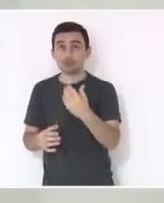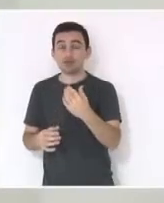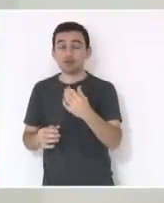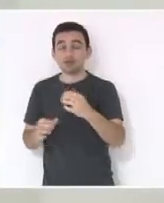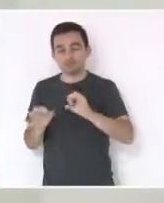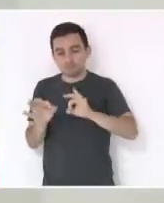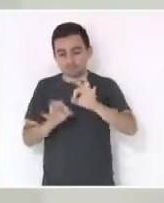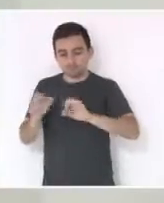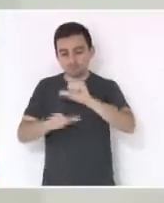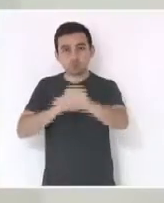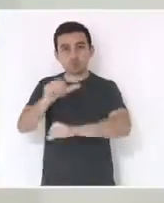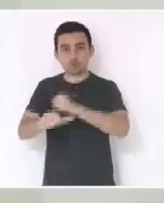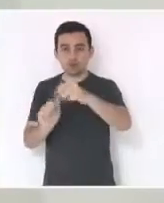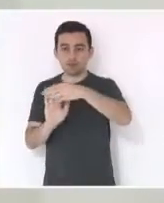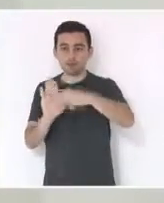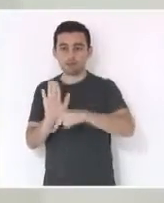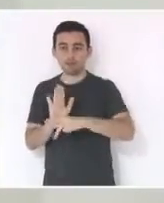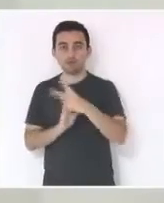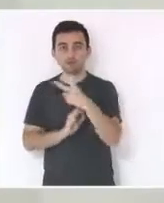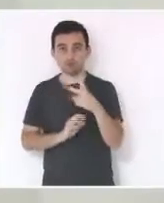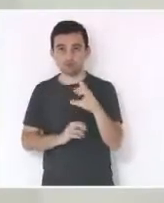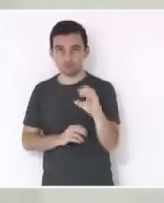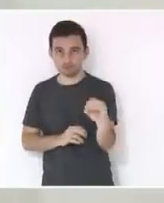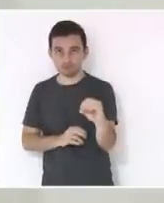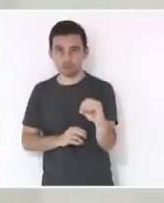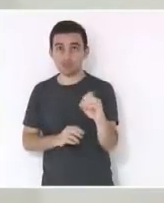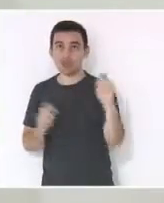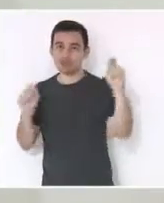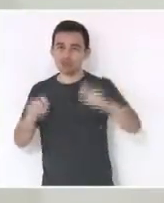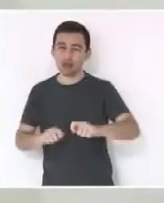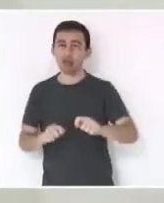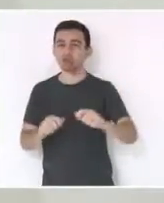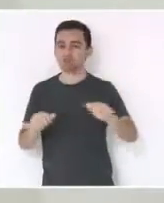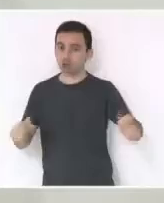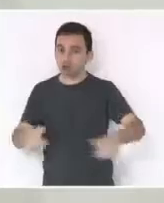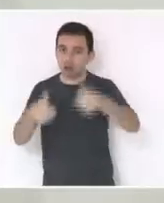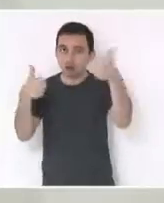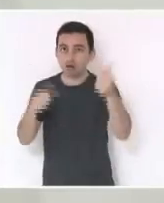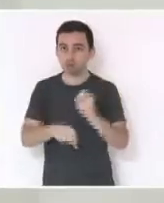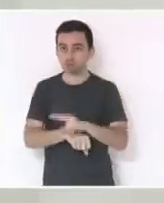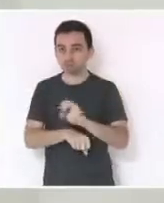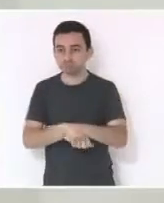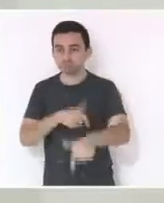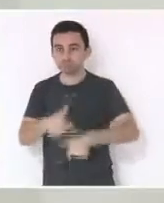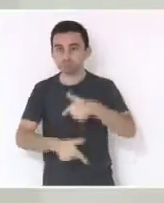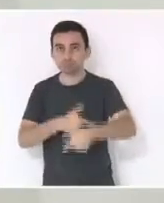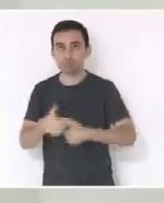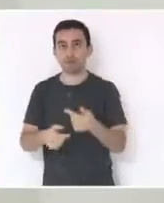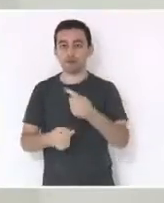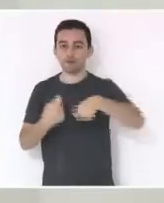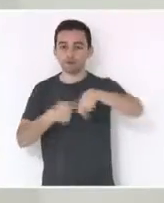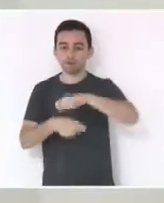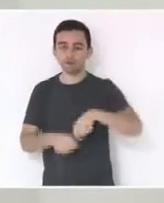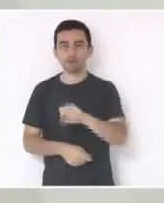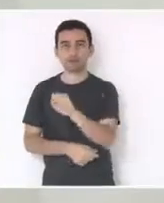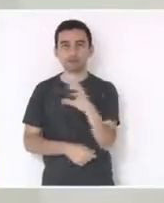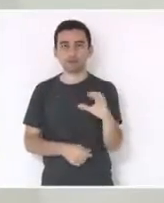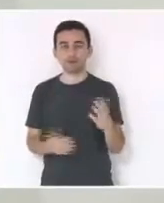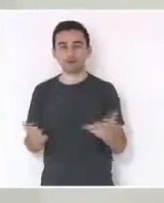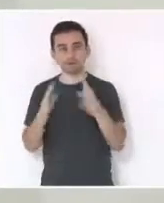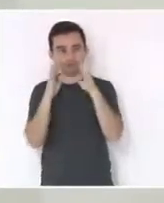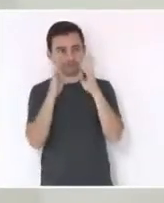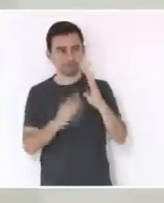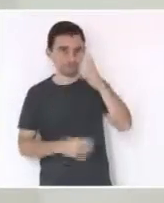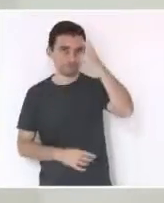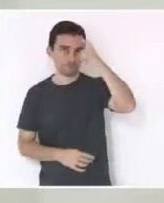220 para o bem do sim da geração de empregos para o bem da economia de santa catarina ouço deputado comum